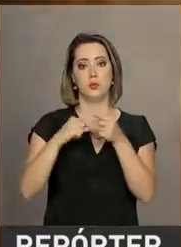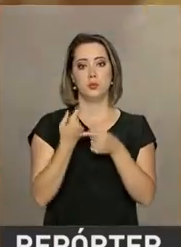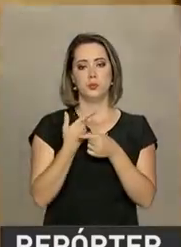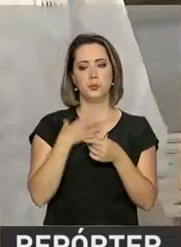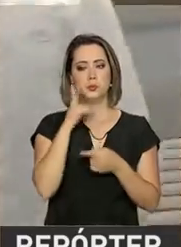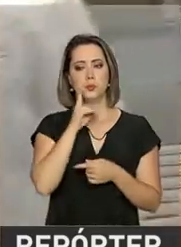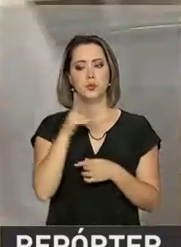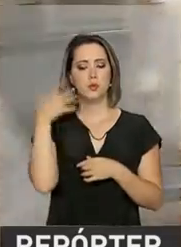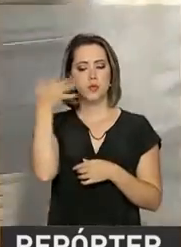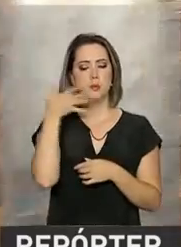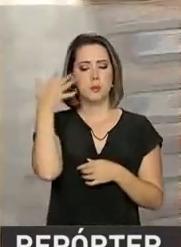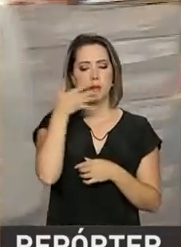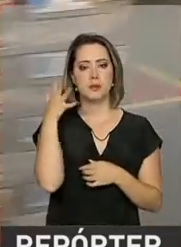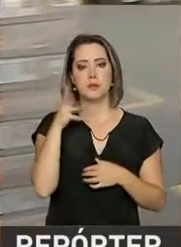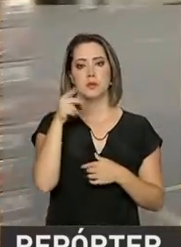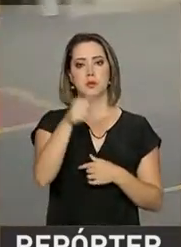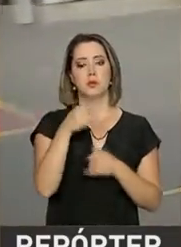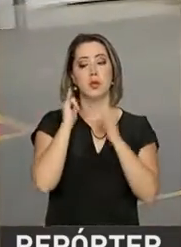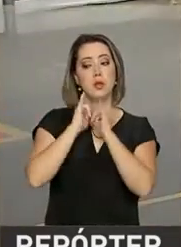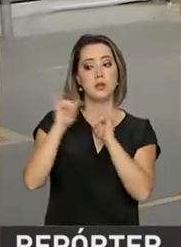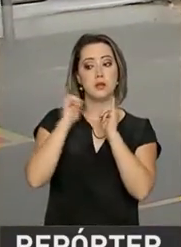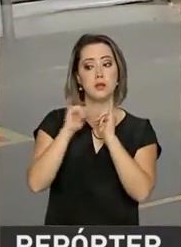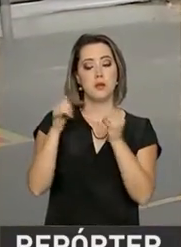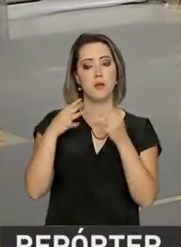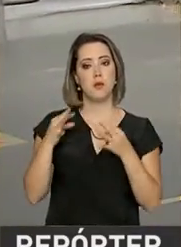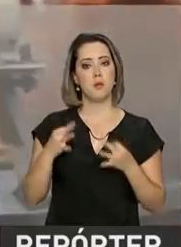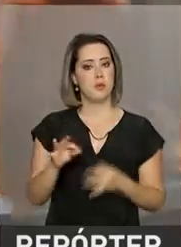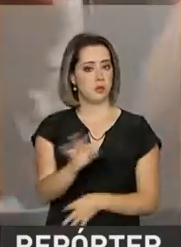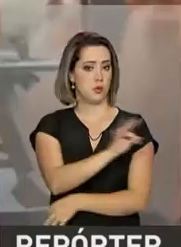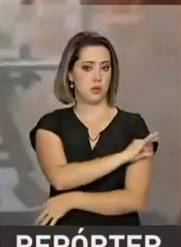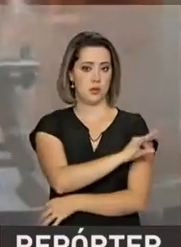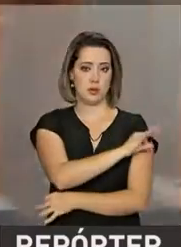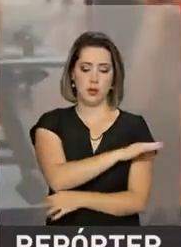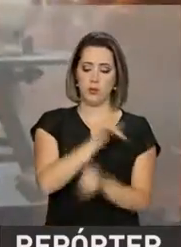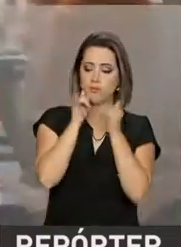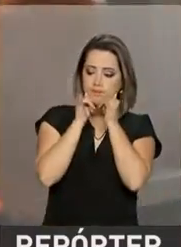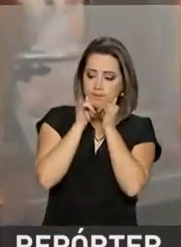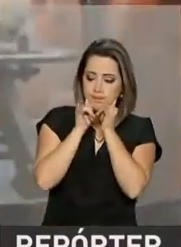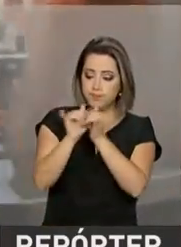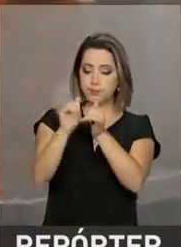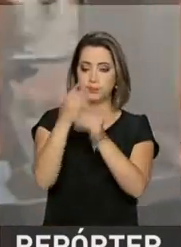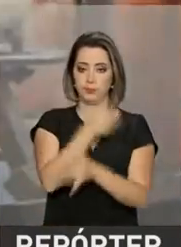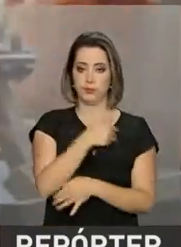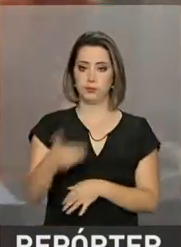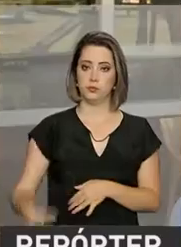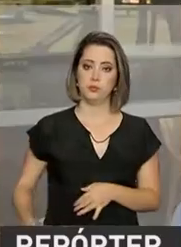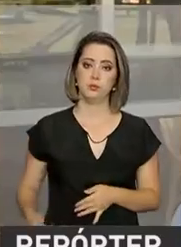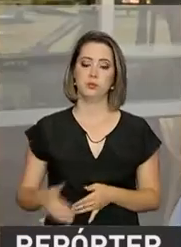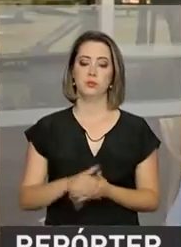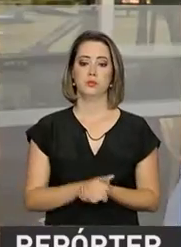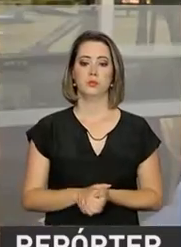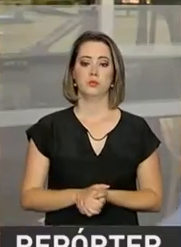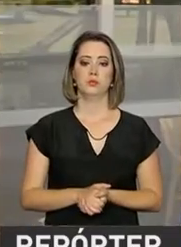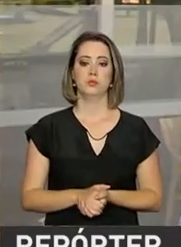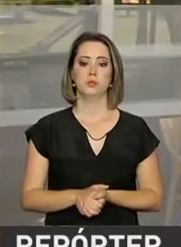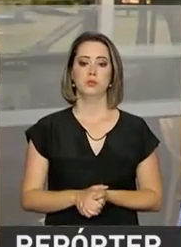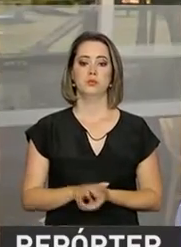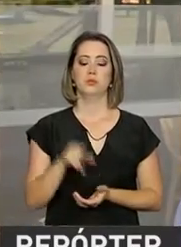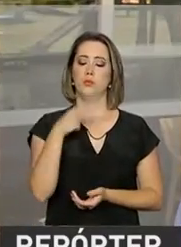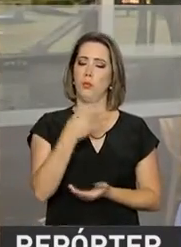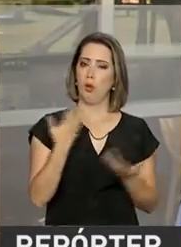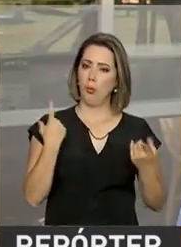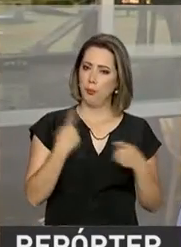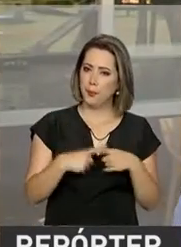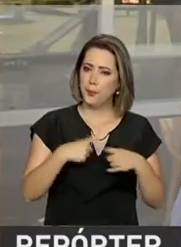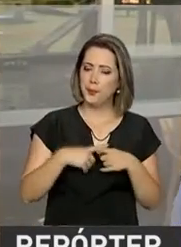os esclarecimentos e as informações técnicas transmitidas pelas autoridades brasileiras. Pessoal, foram as explicações